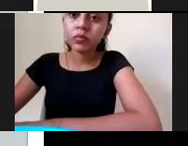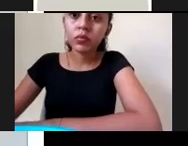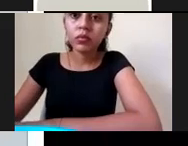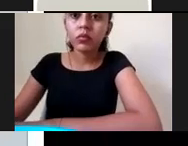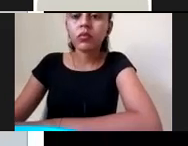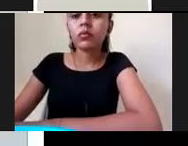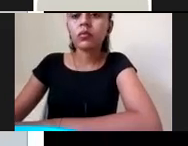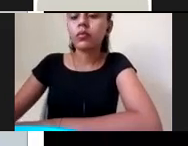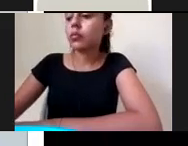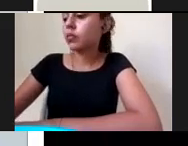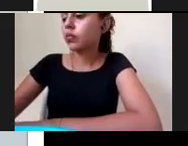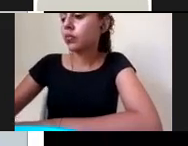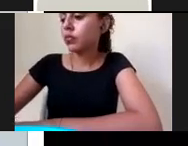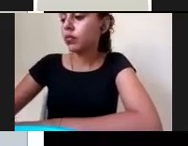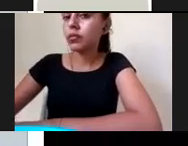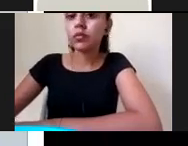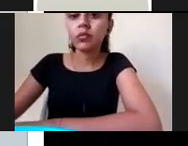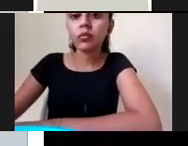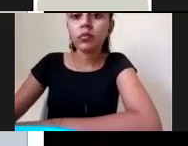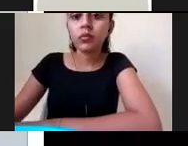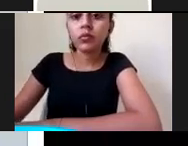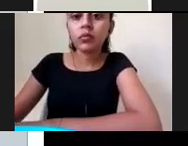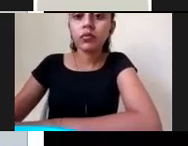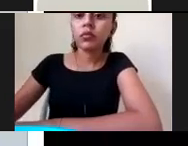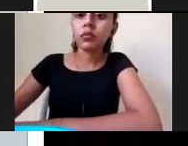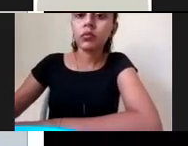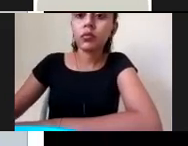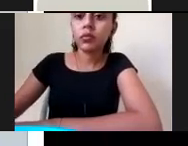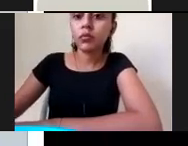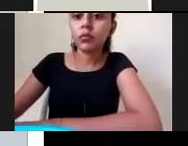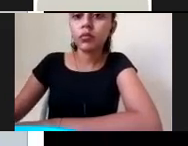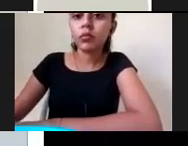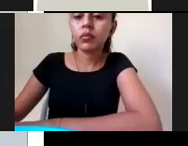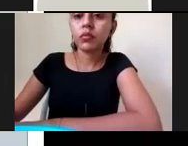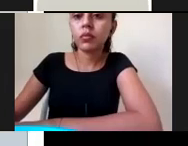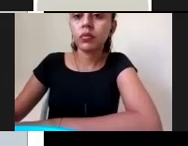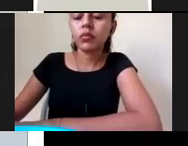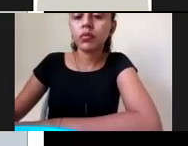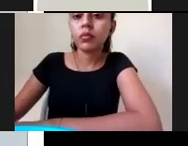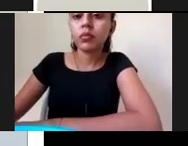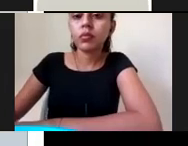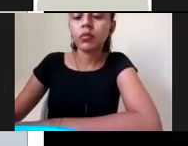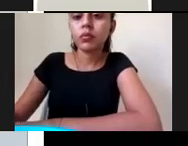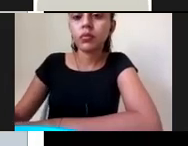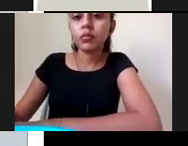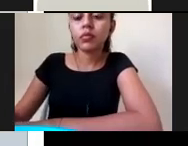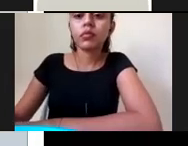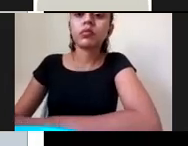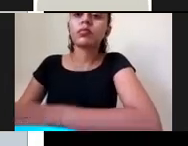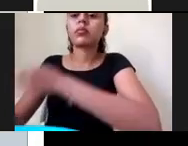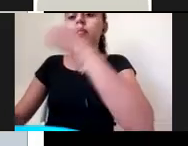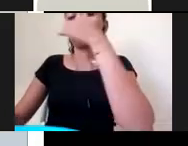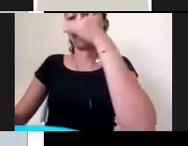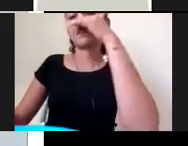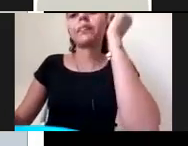desidratação, a higiene desse paciente e a pele. Então, imagina, a pessoa